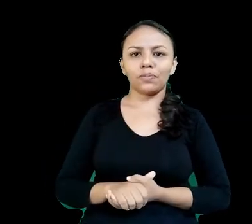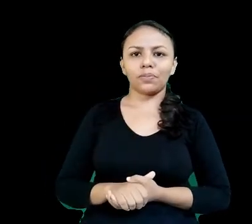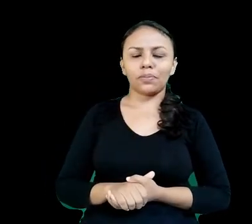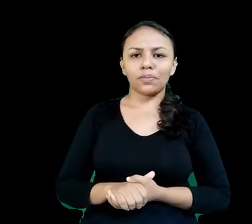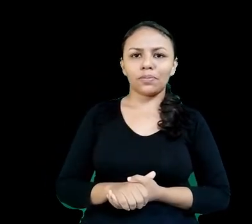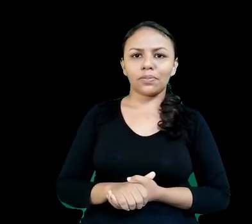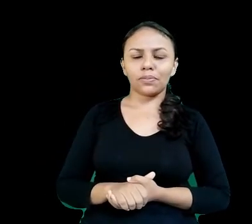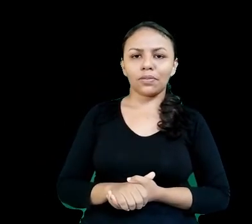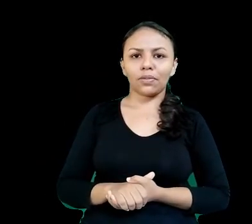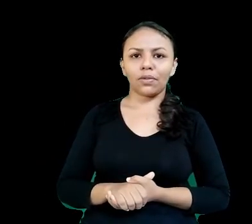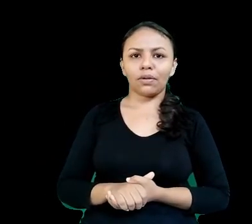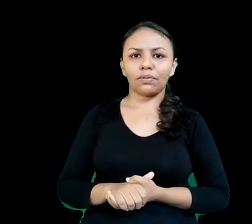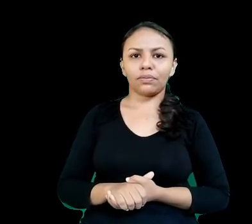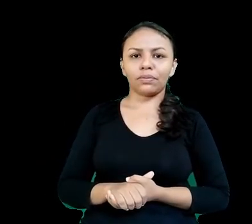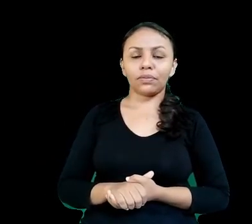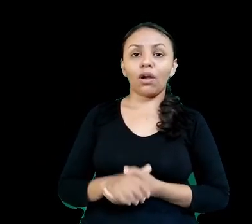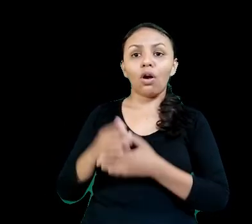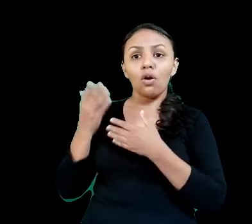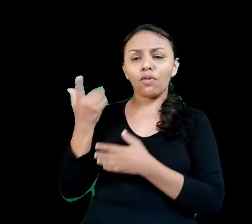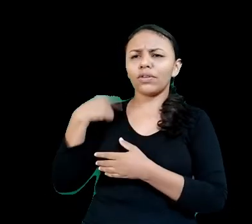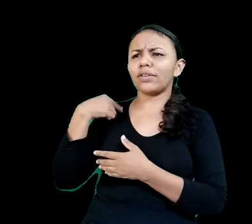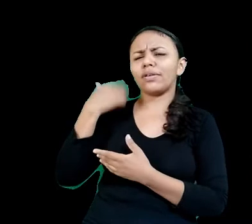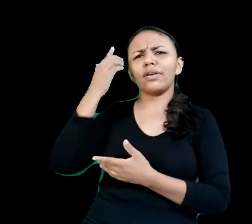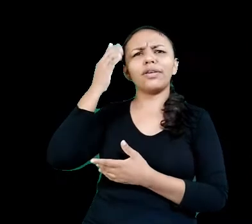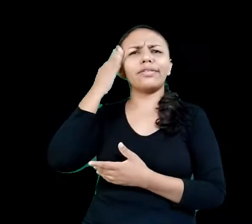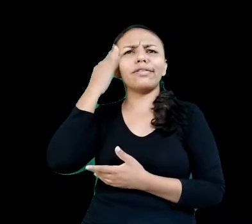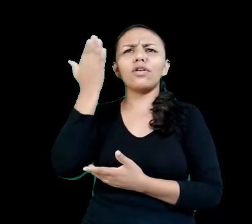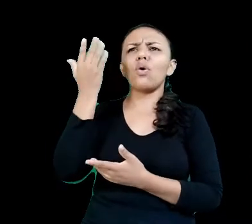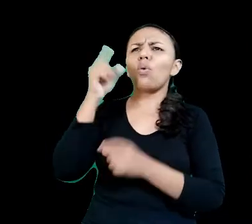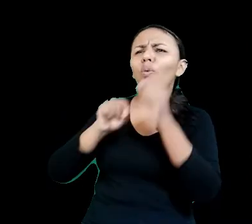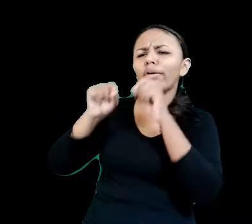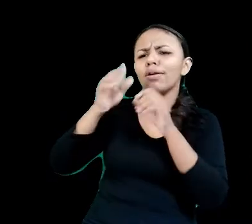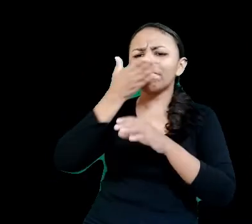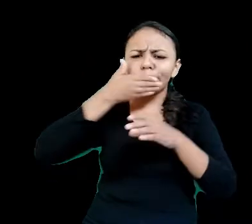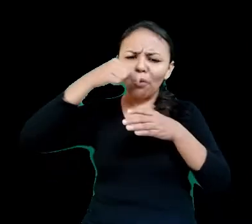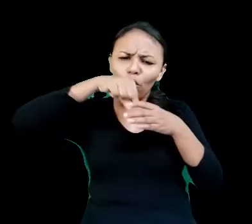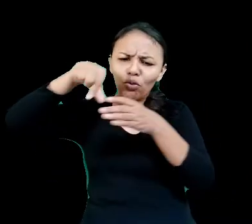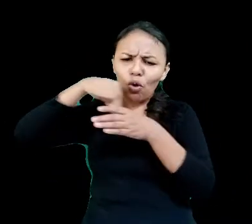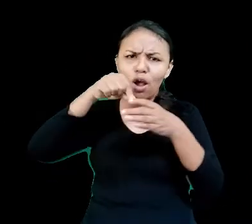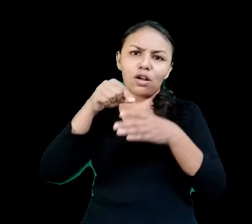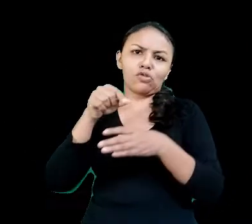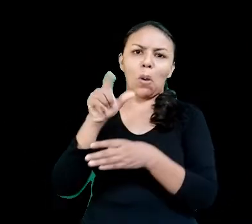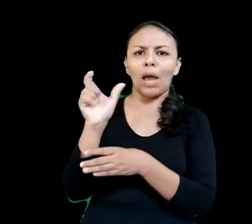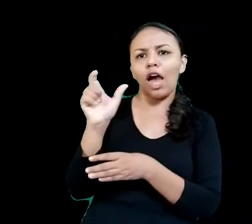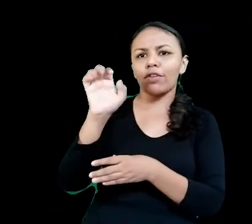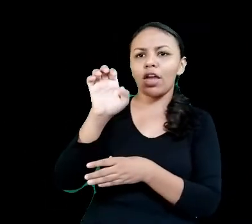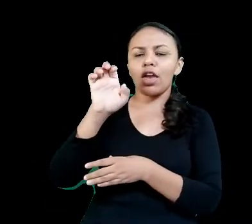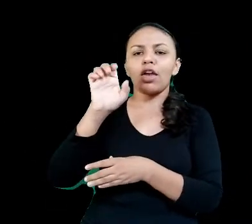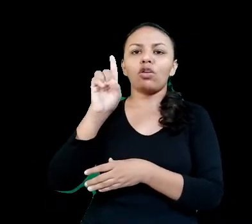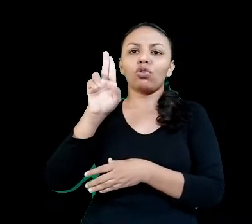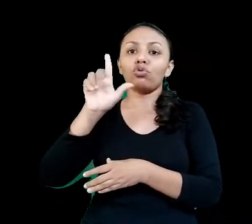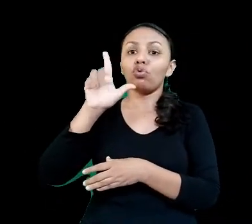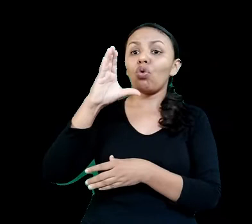olhamos, esse conceito do que é realmente um adoçante ou um edulcorante, nós sabemos que